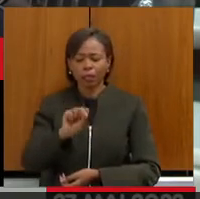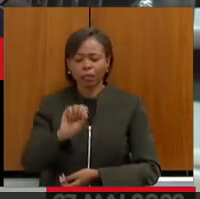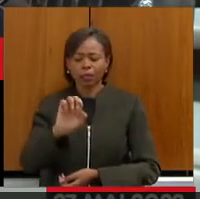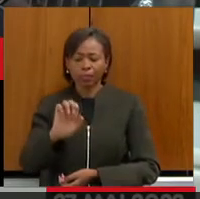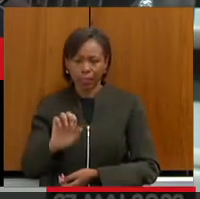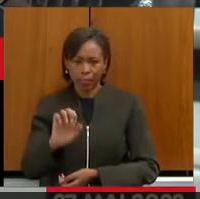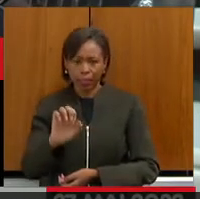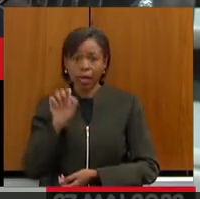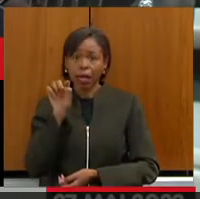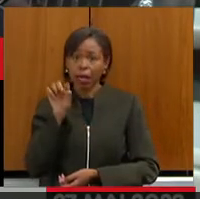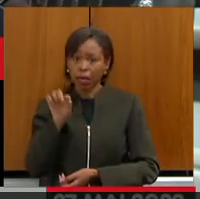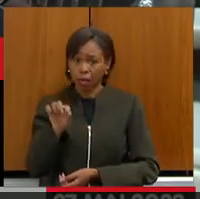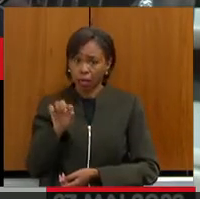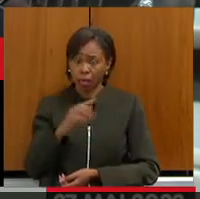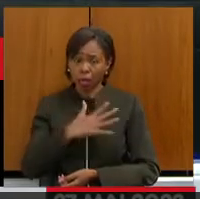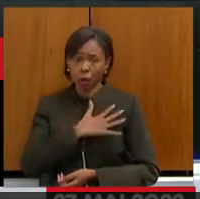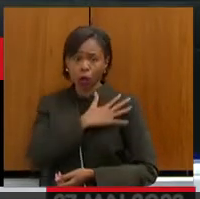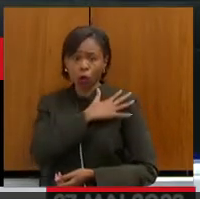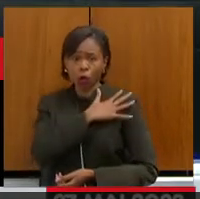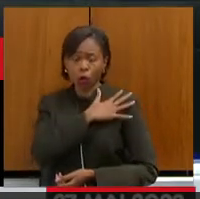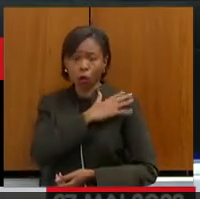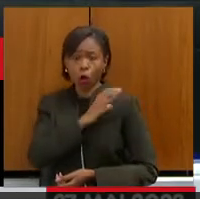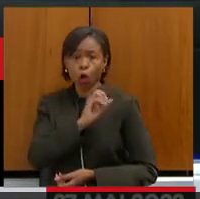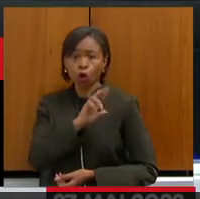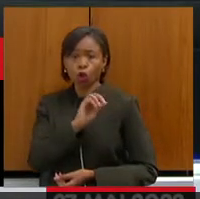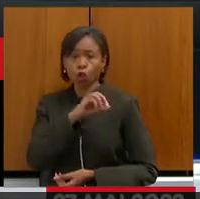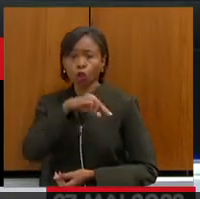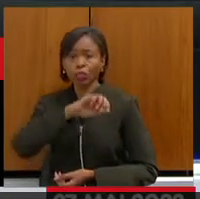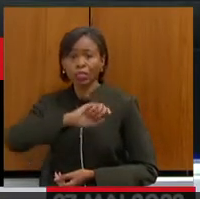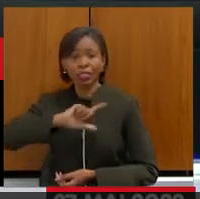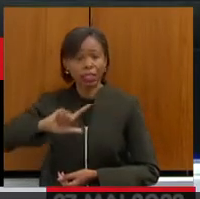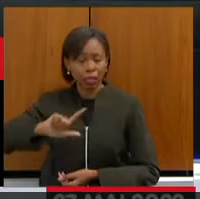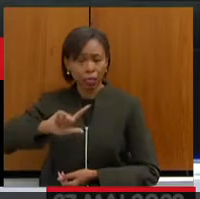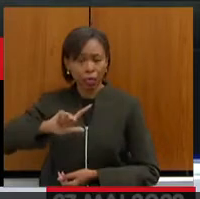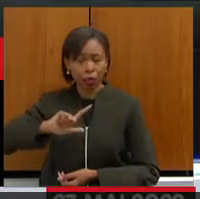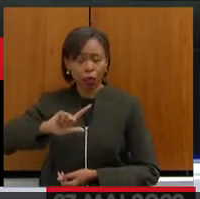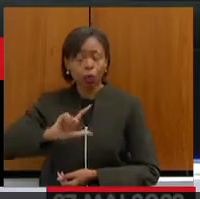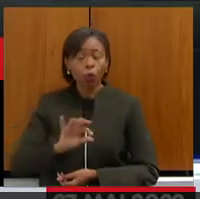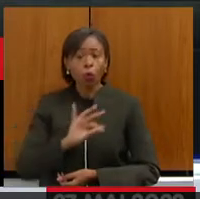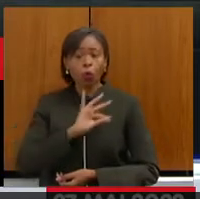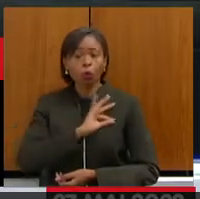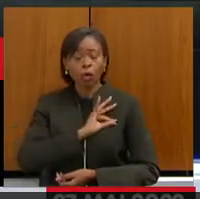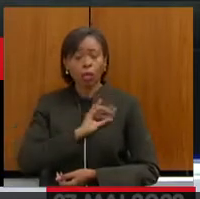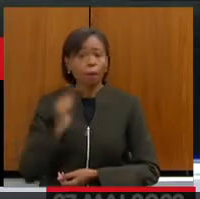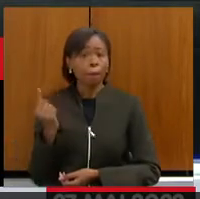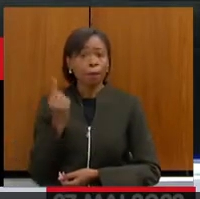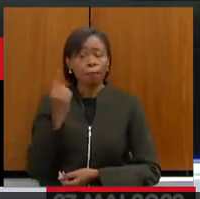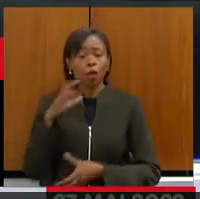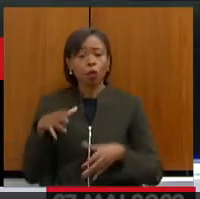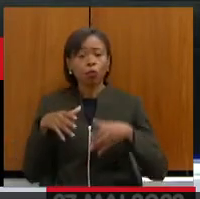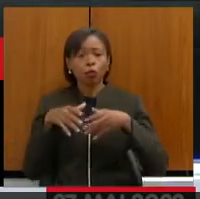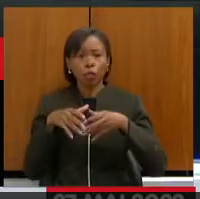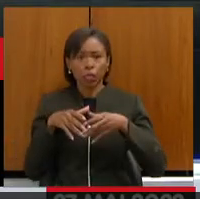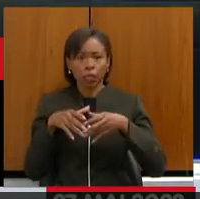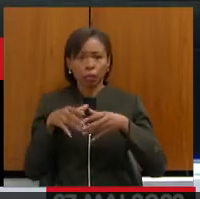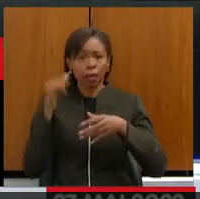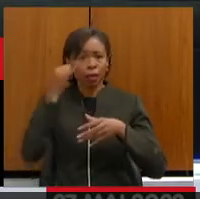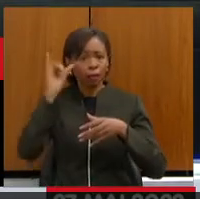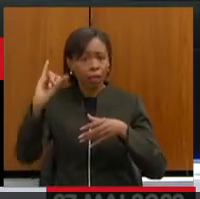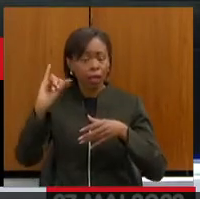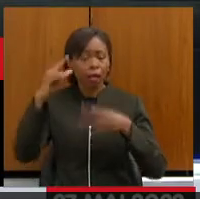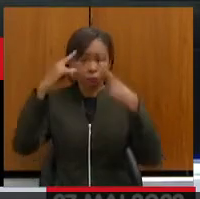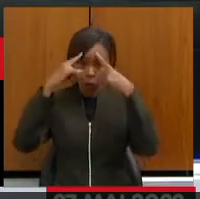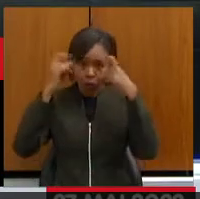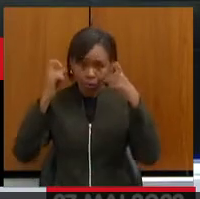Moura ela que atendente Coronel comandante da 1ª Companhia de prevenção à violência doméstica da Polícia Militar